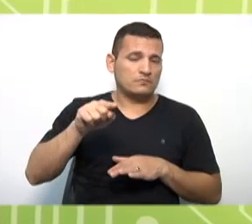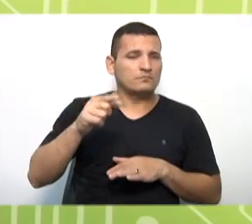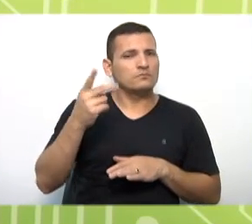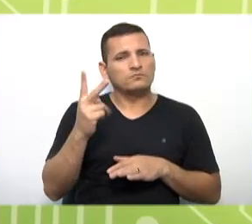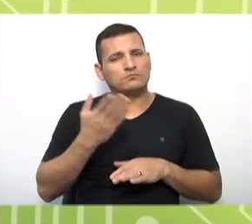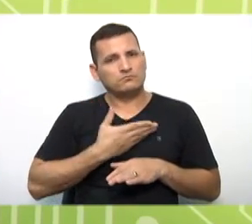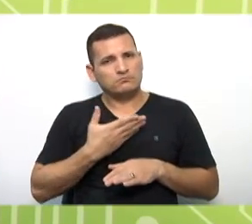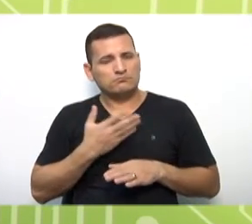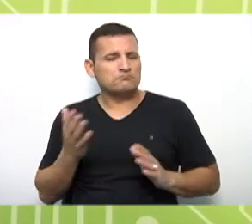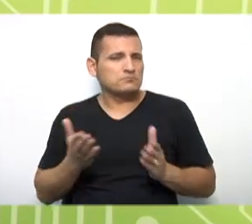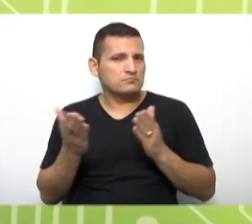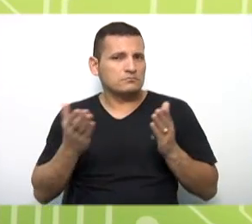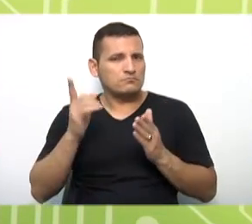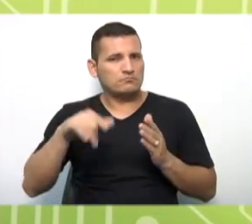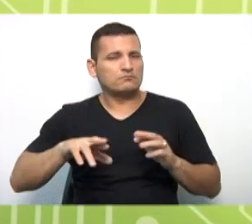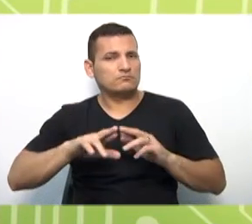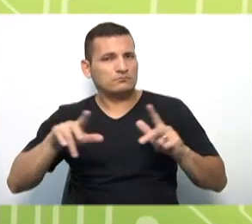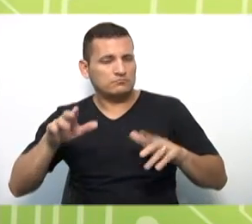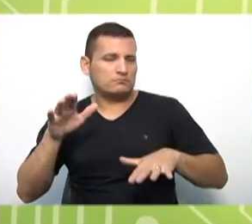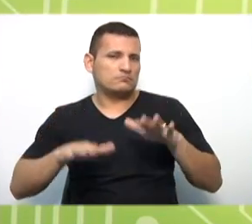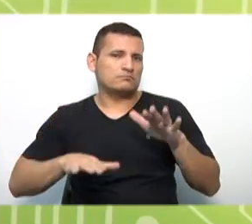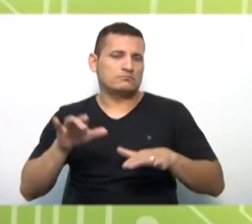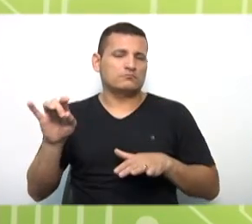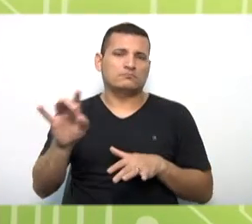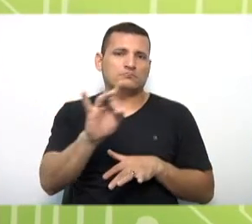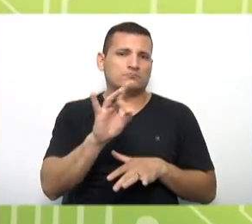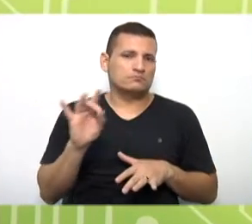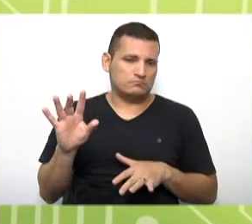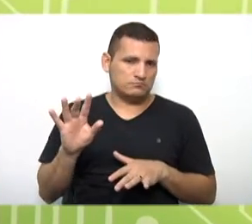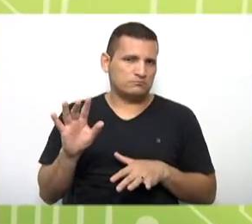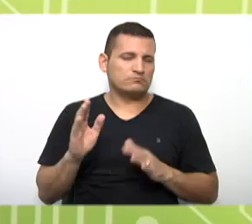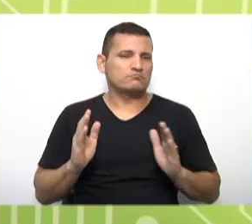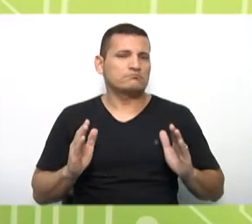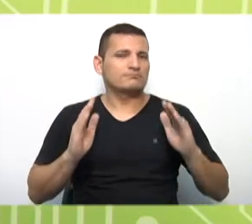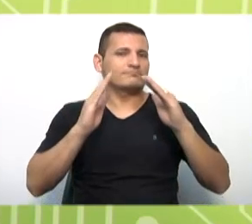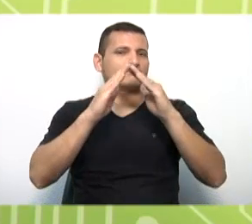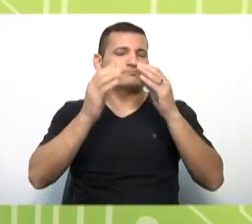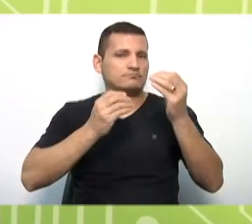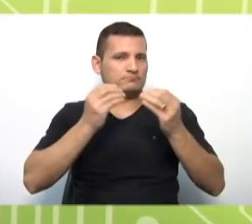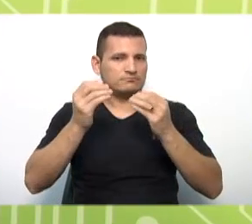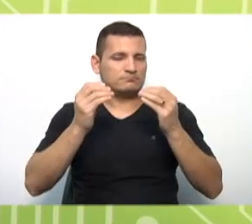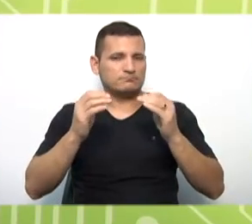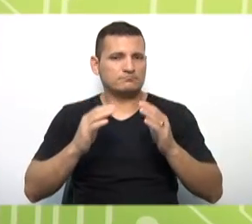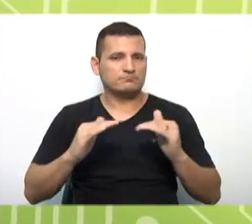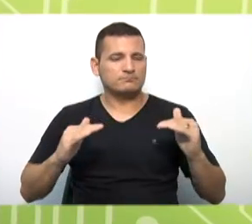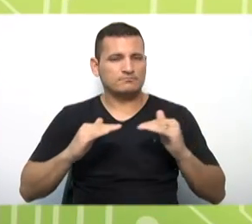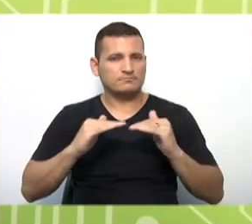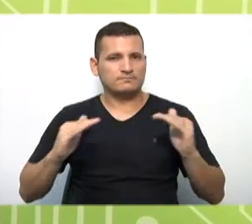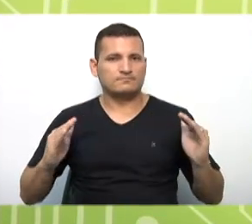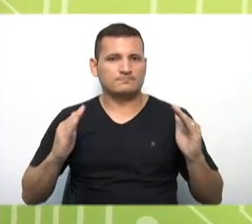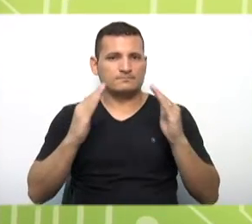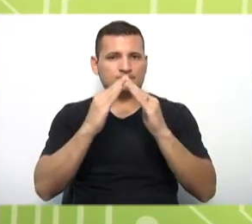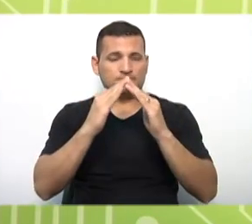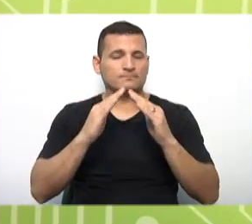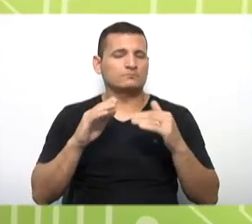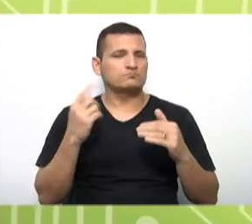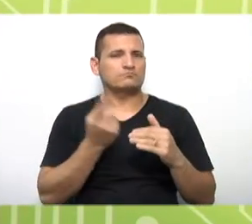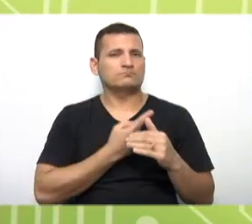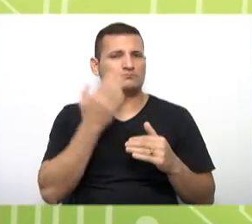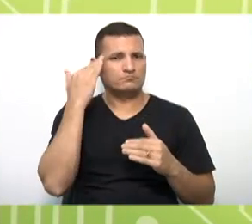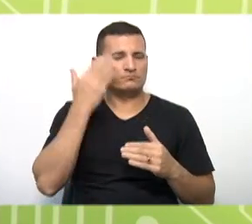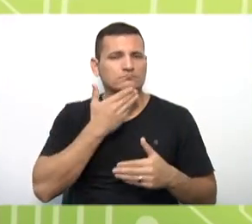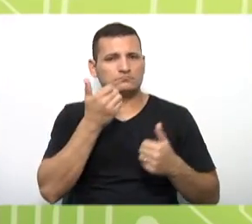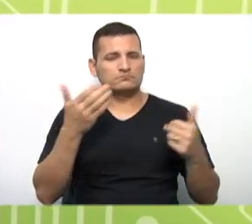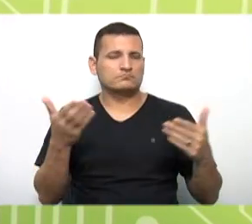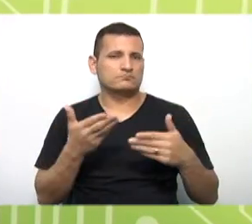com o status de cada um em relação à pirâmide. E aí nós vamos entender melhor isso com uma